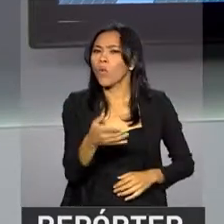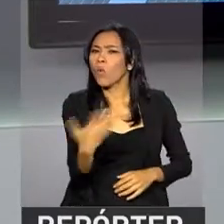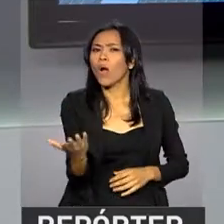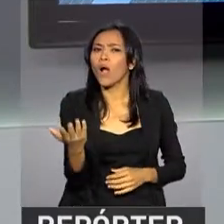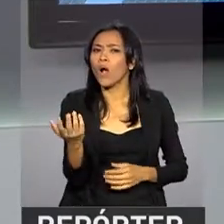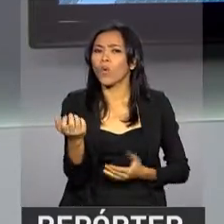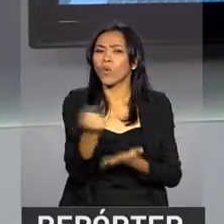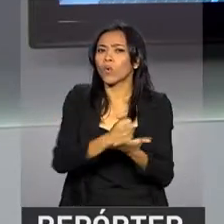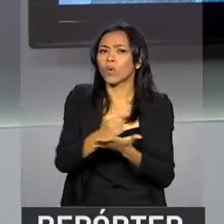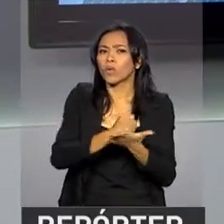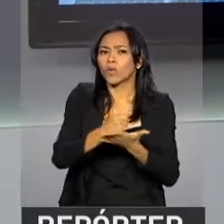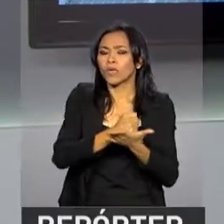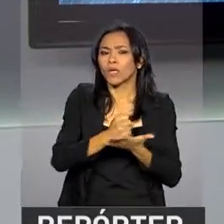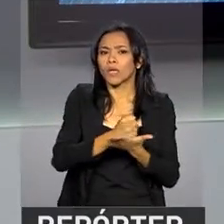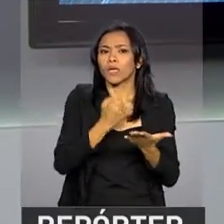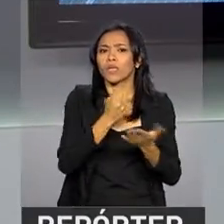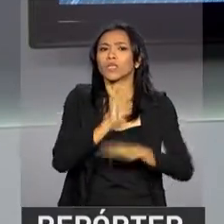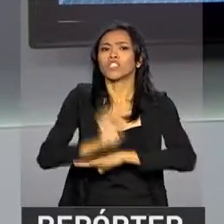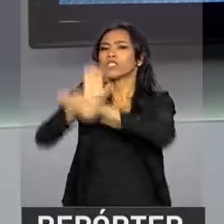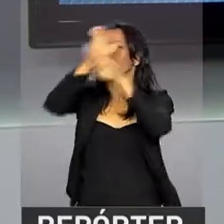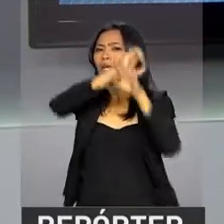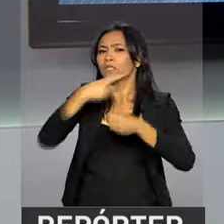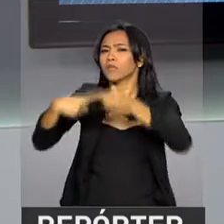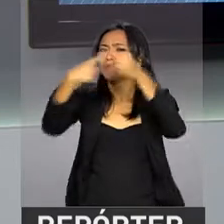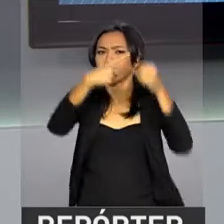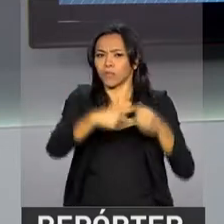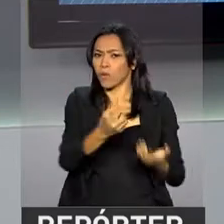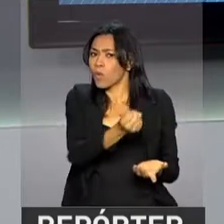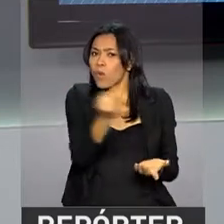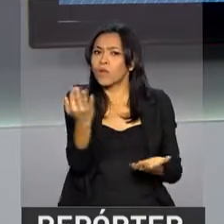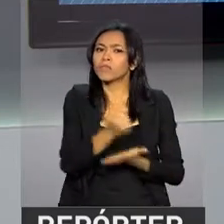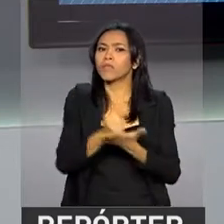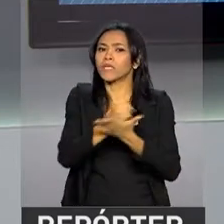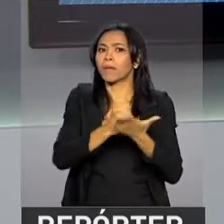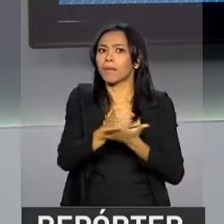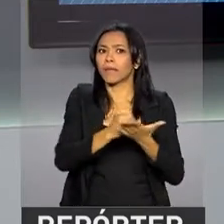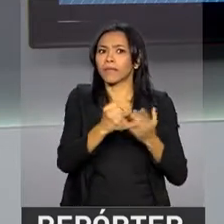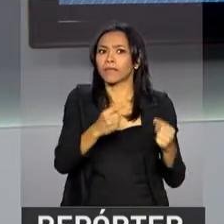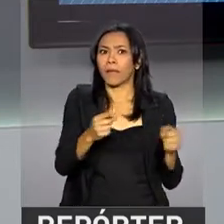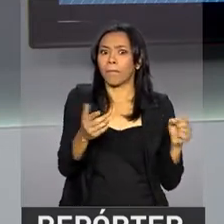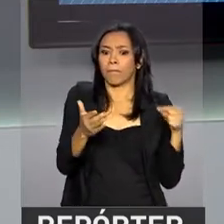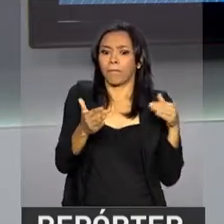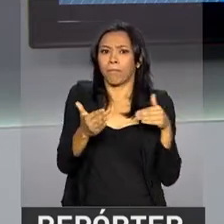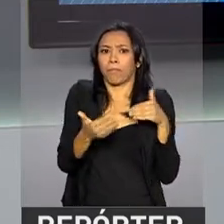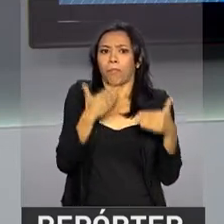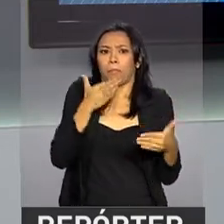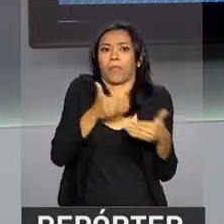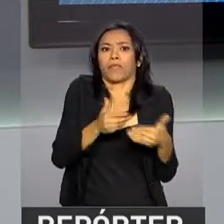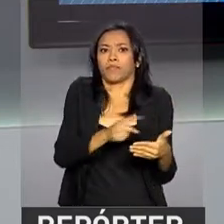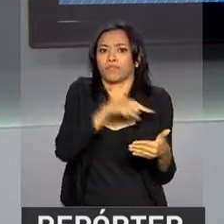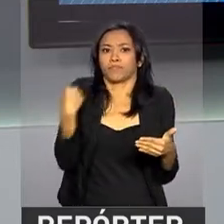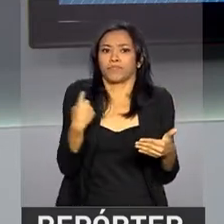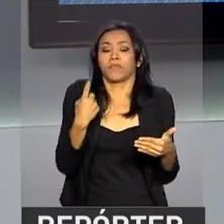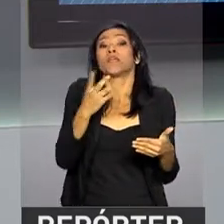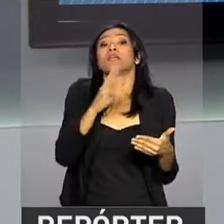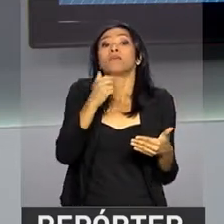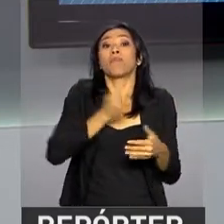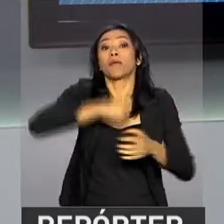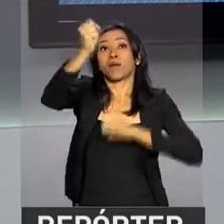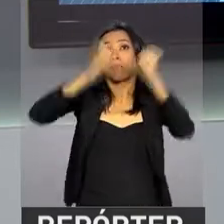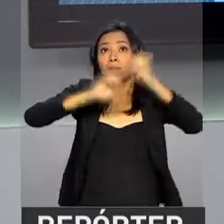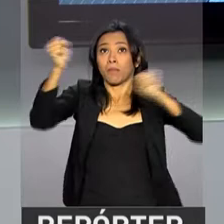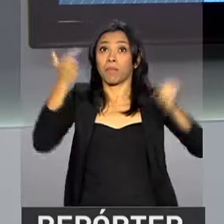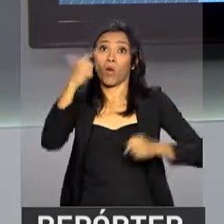de cada estado e município quantos desses estão próximos da data de vencimento e quais poderão ir para outros